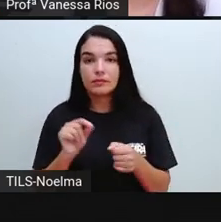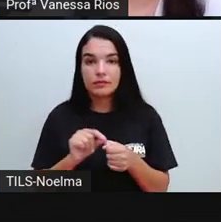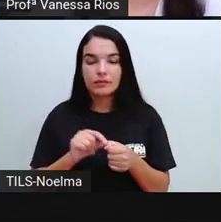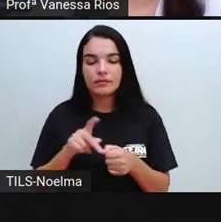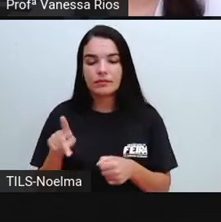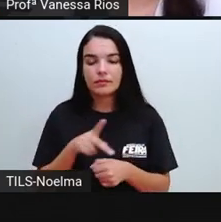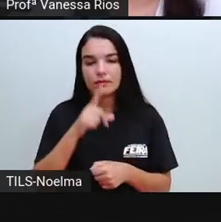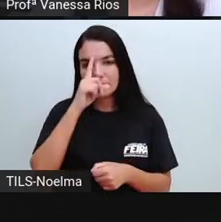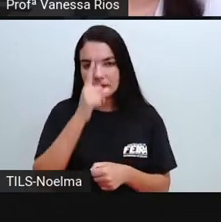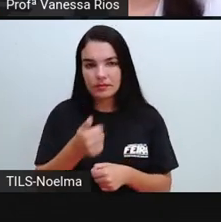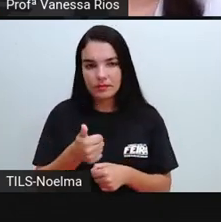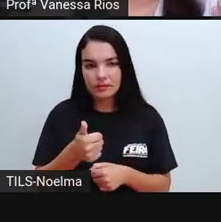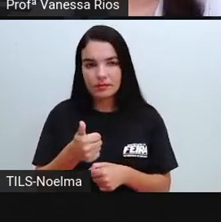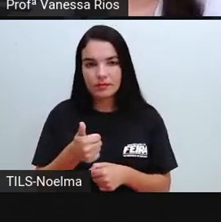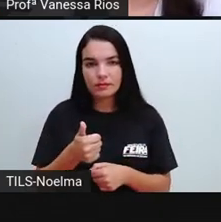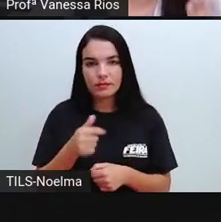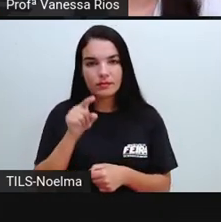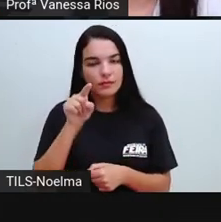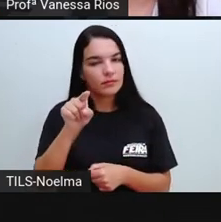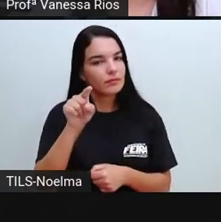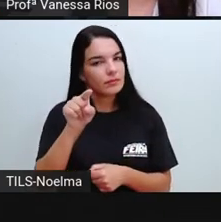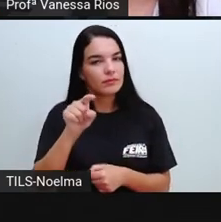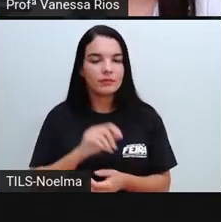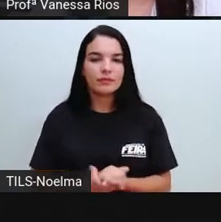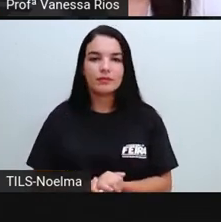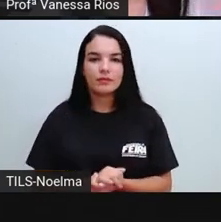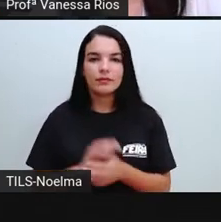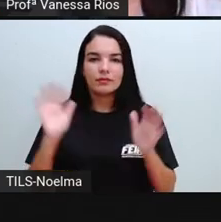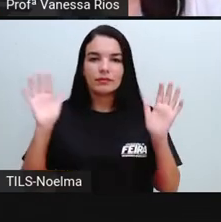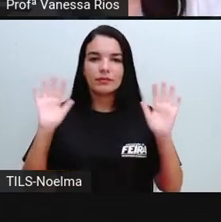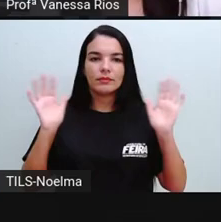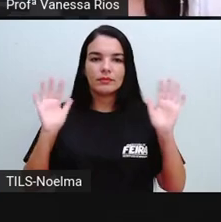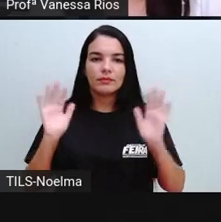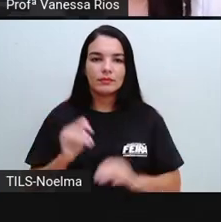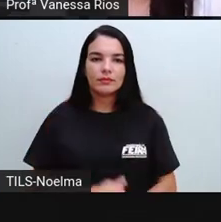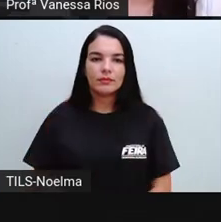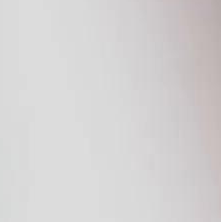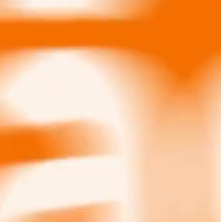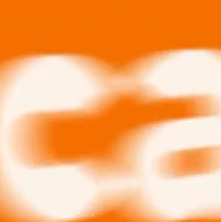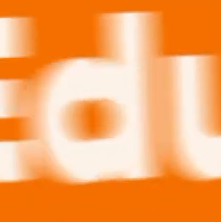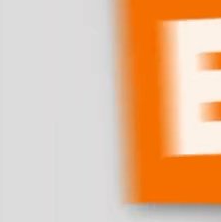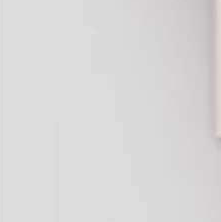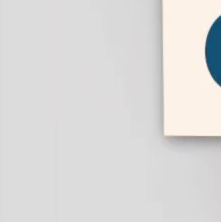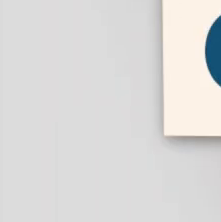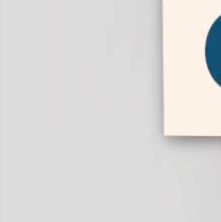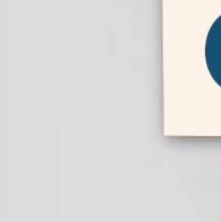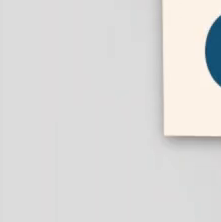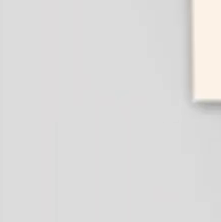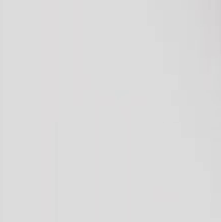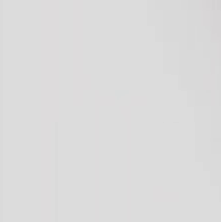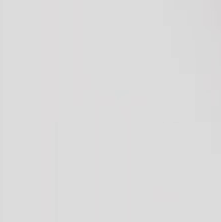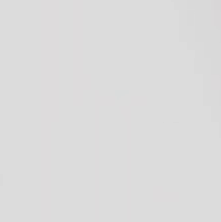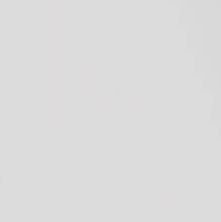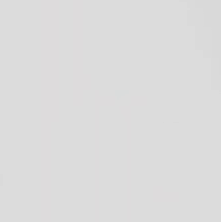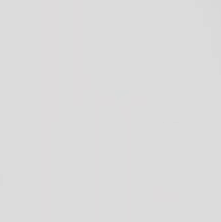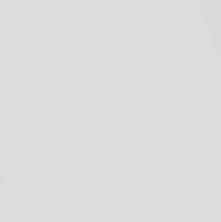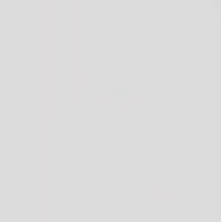própria professora preparou, tá certo? Agora é com você. Tchau, tchau. Tchau. Tchau.